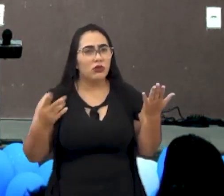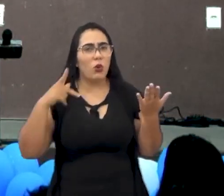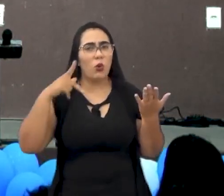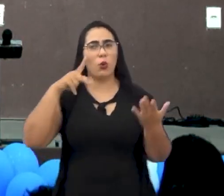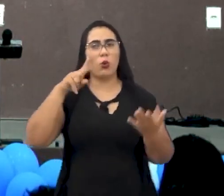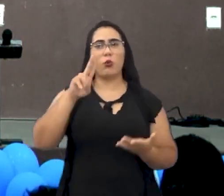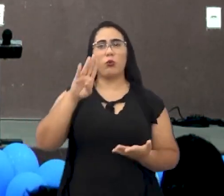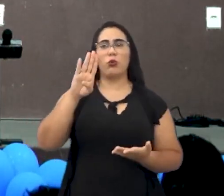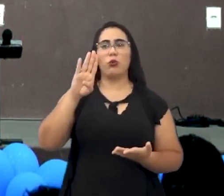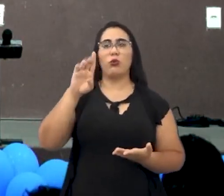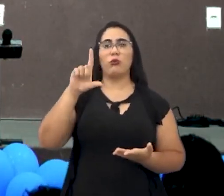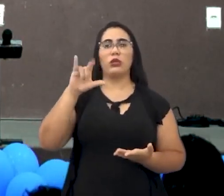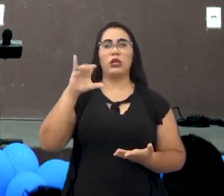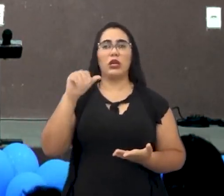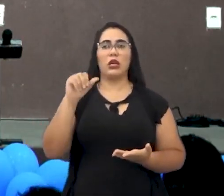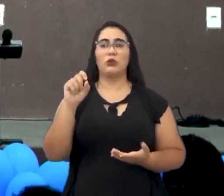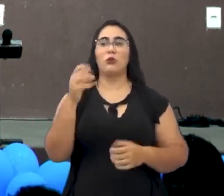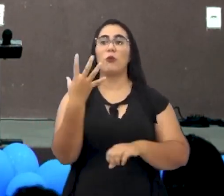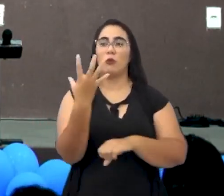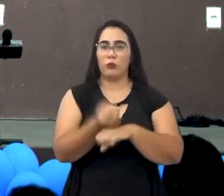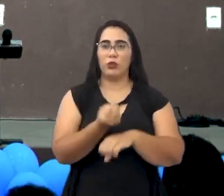voltar justificado e você não.